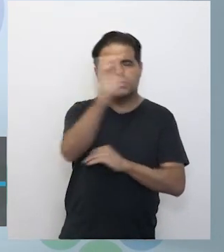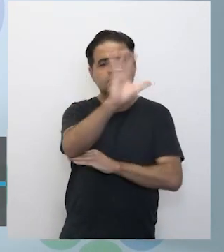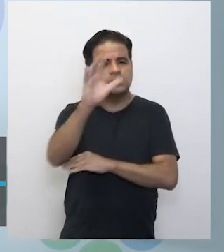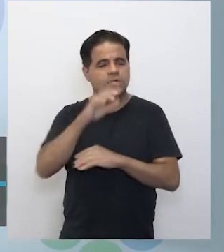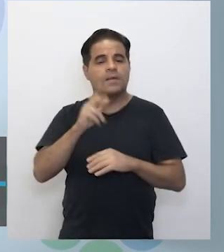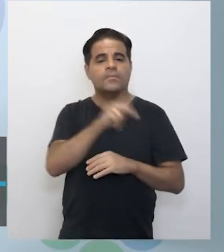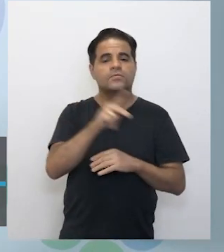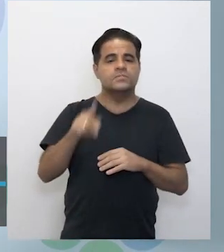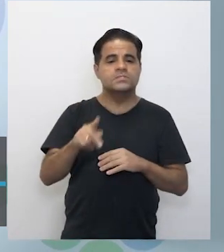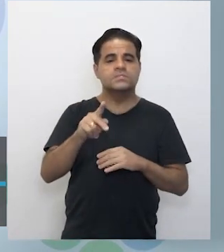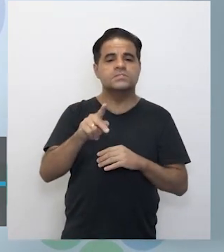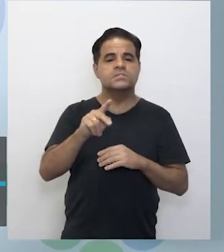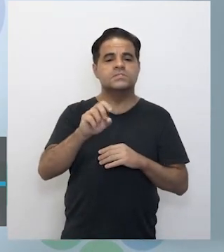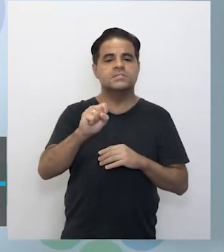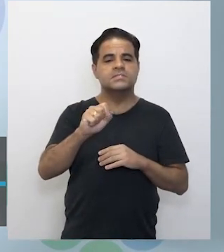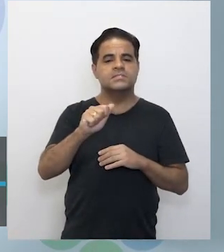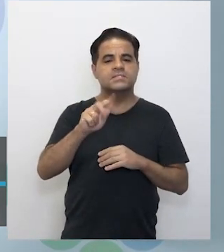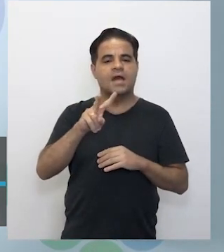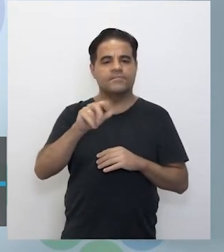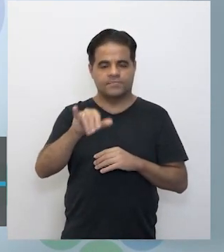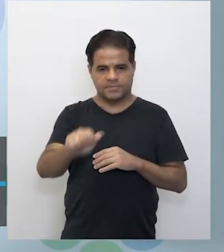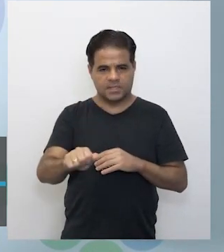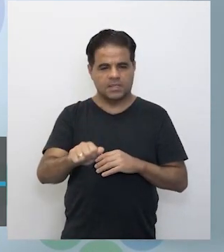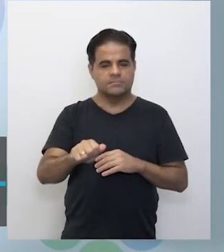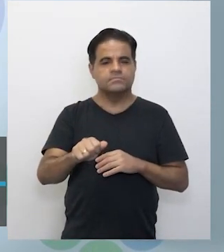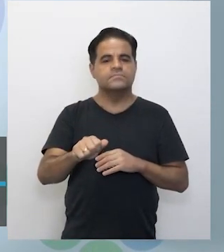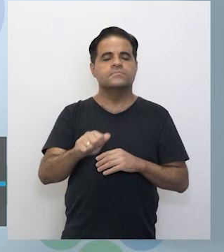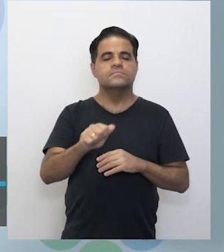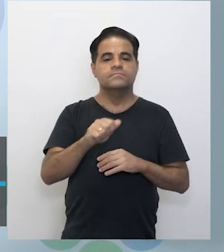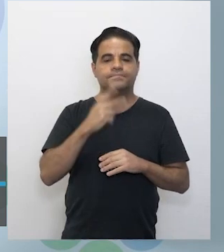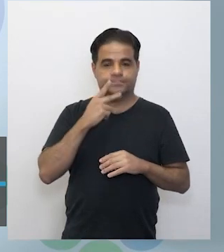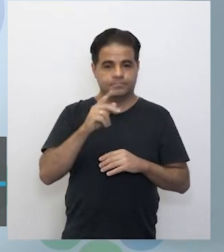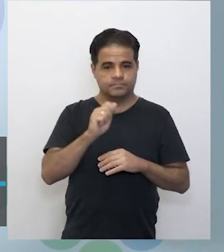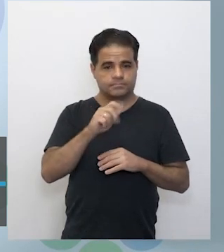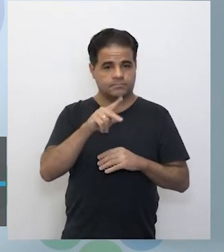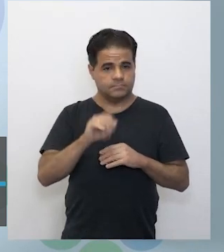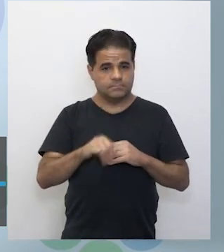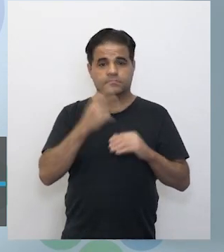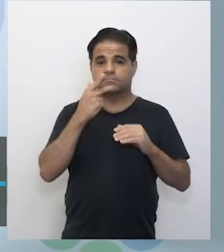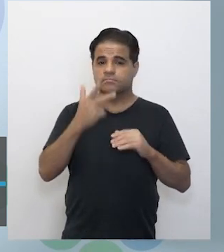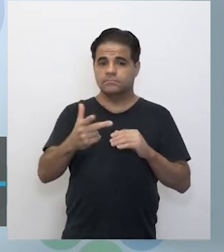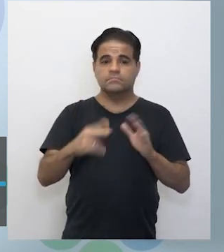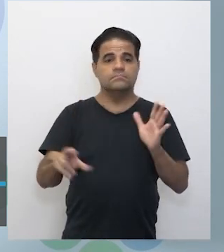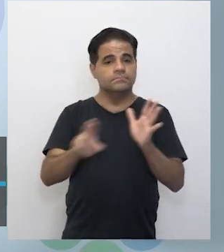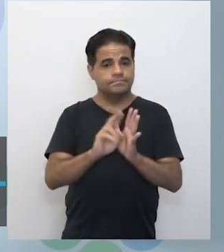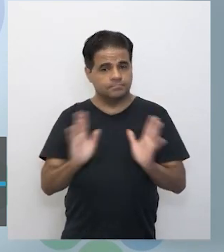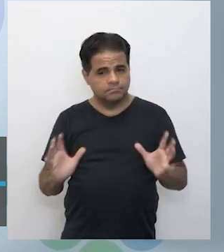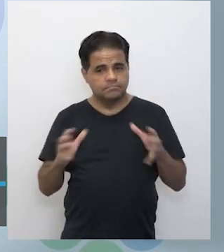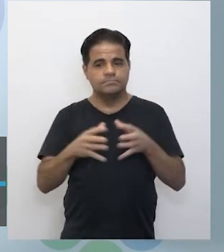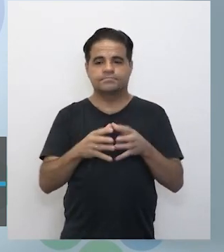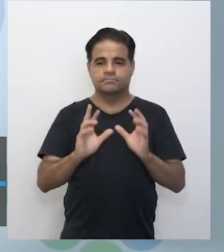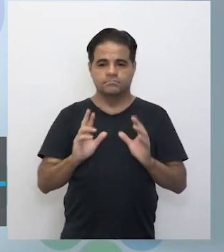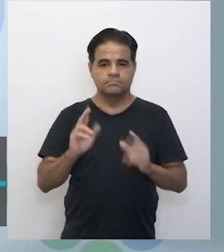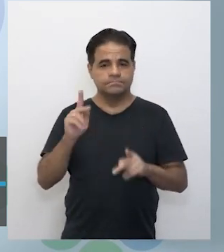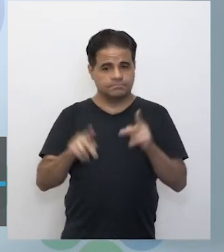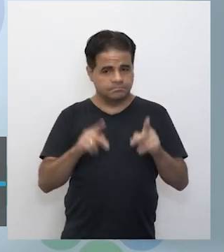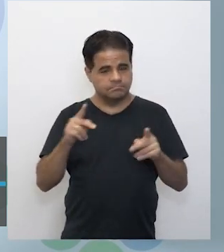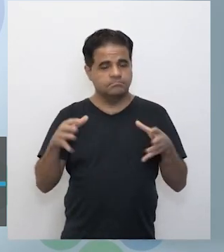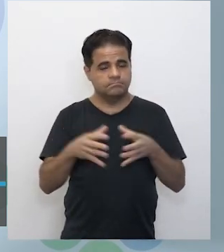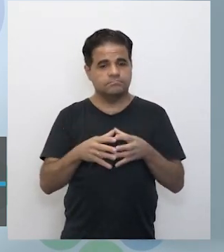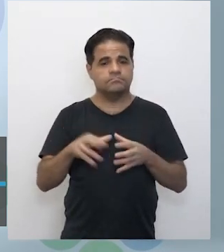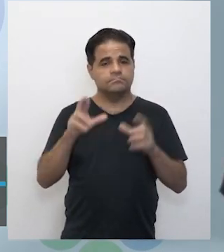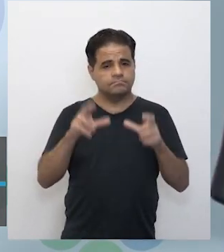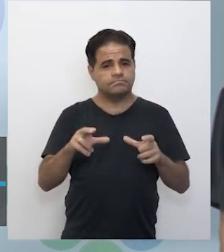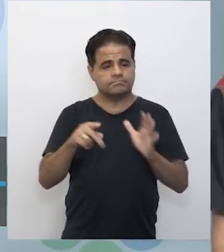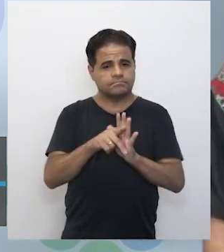a professora Sávia, né? Mais gente da PI Roberto Marinho Campos, é o povo nativo de uma região.